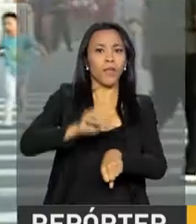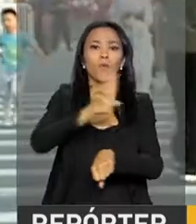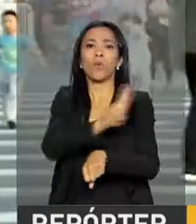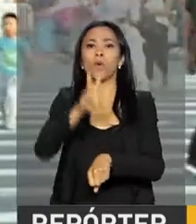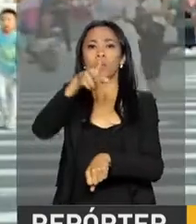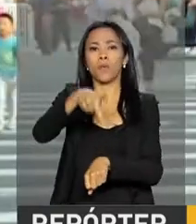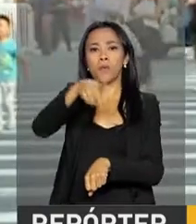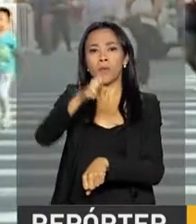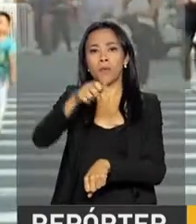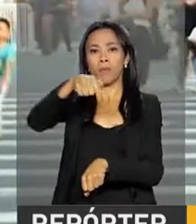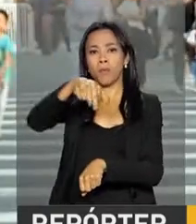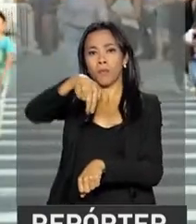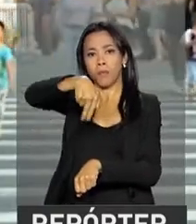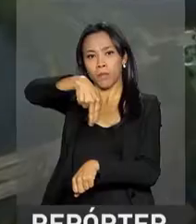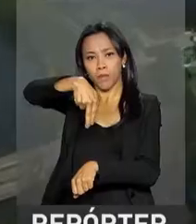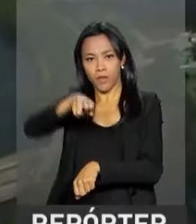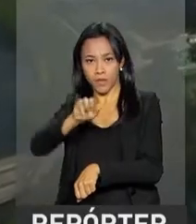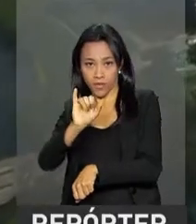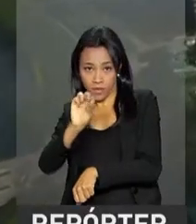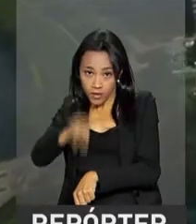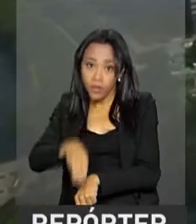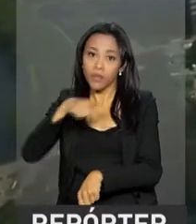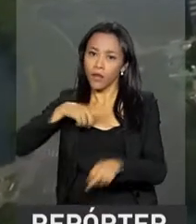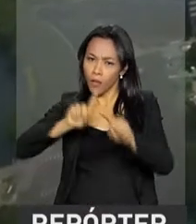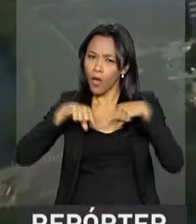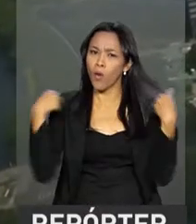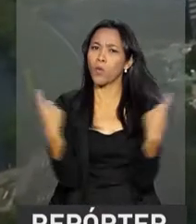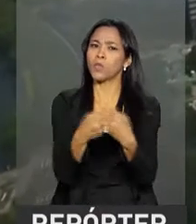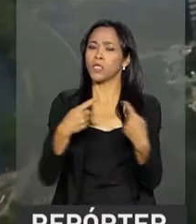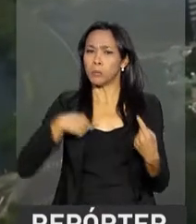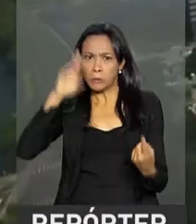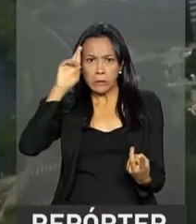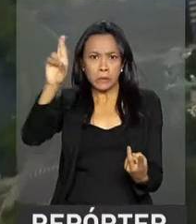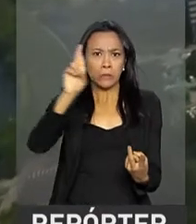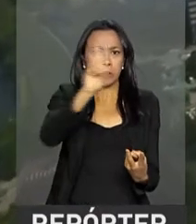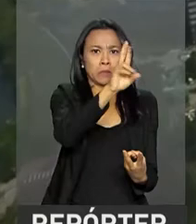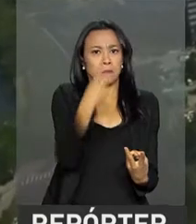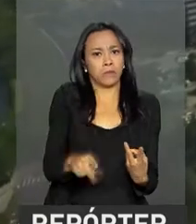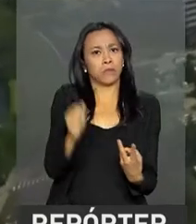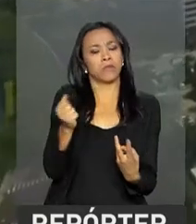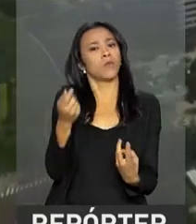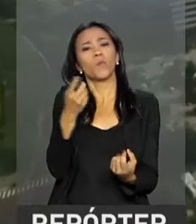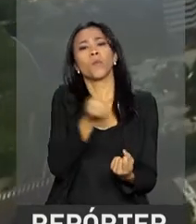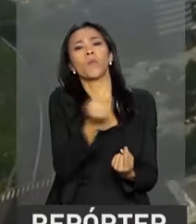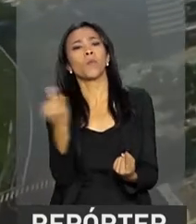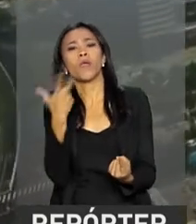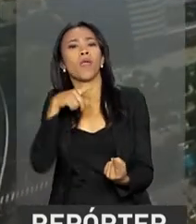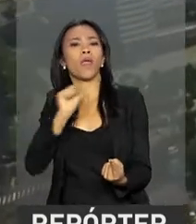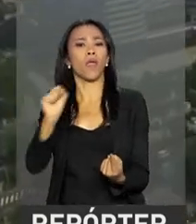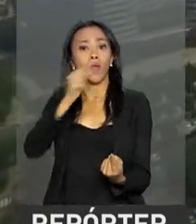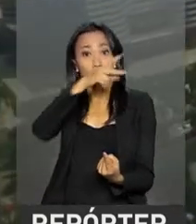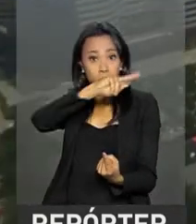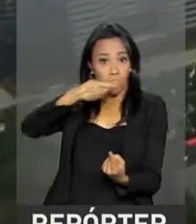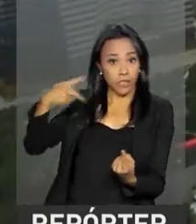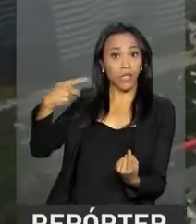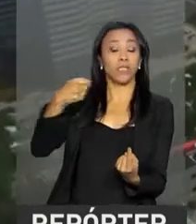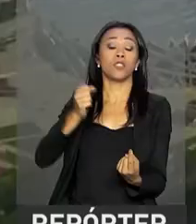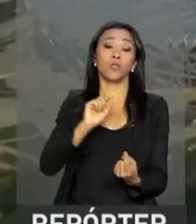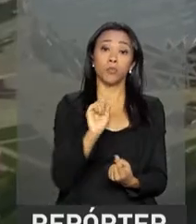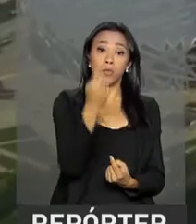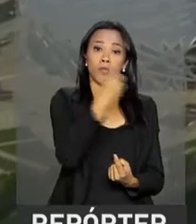faz uma visita de estado e se reúne com as principais autoridades chinesas entre elas o presidente o primeiro-ministro